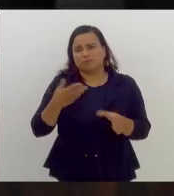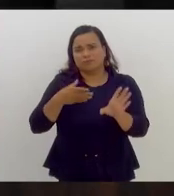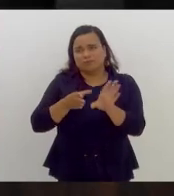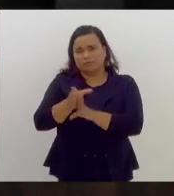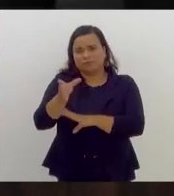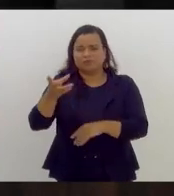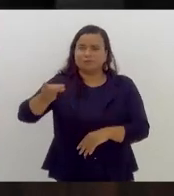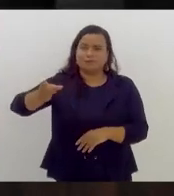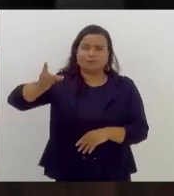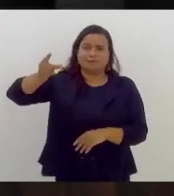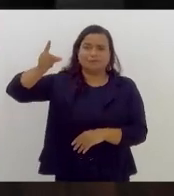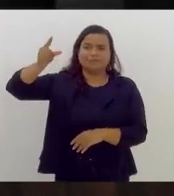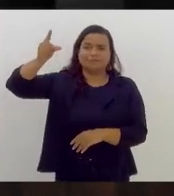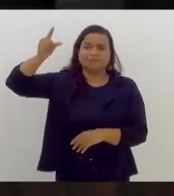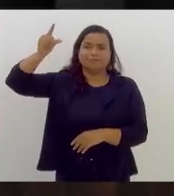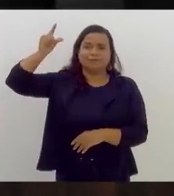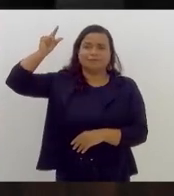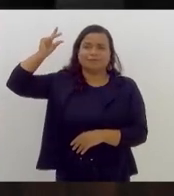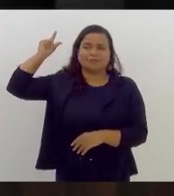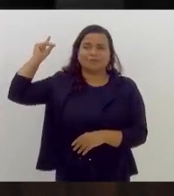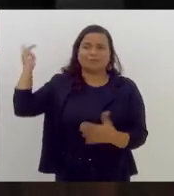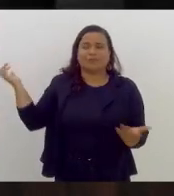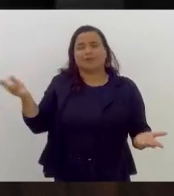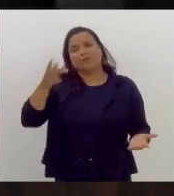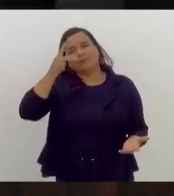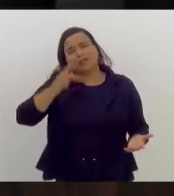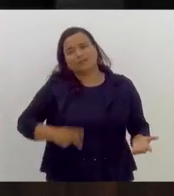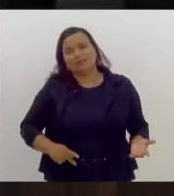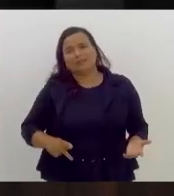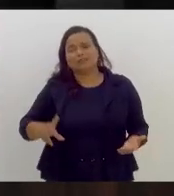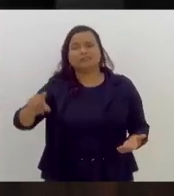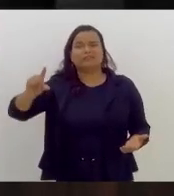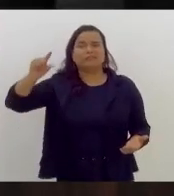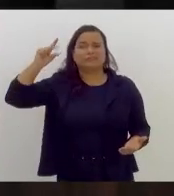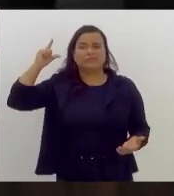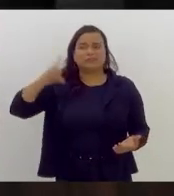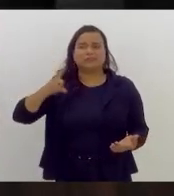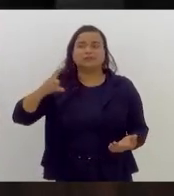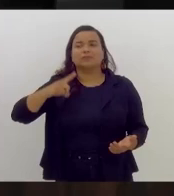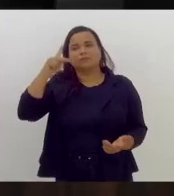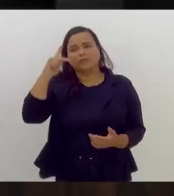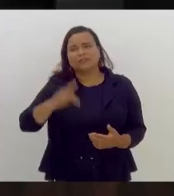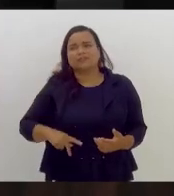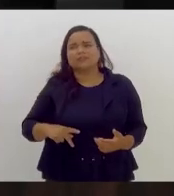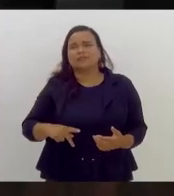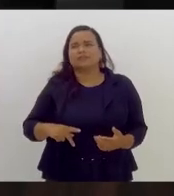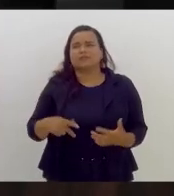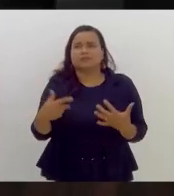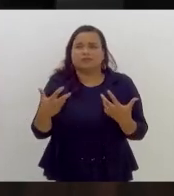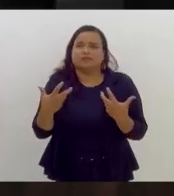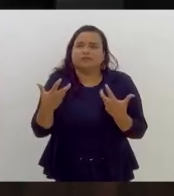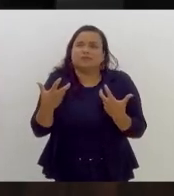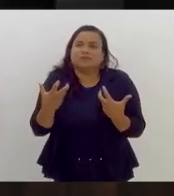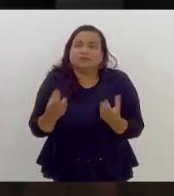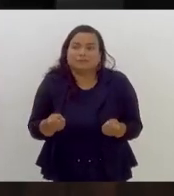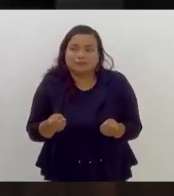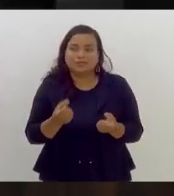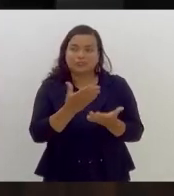tempo aonde... Presidente, décadas passadas, pegava a sobra e